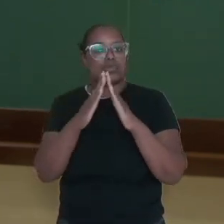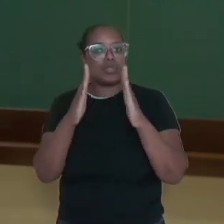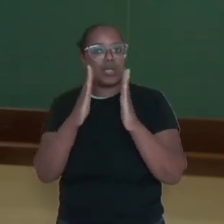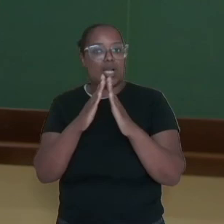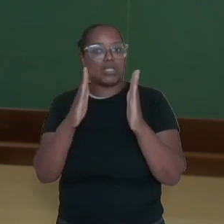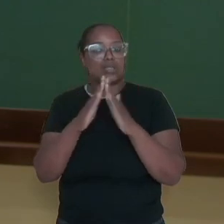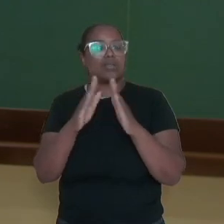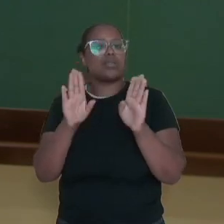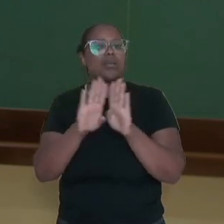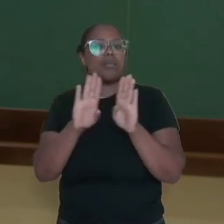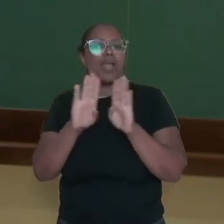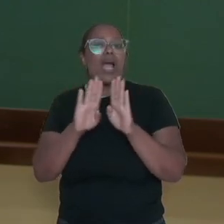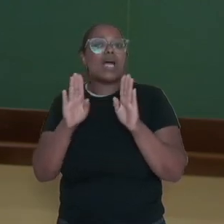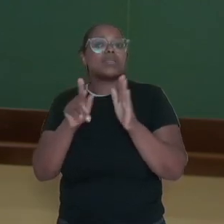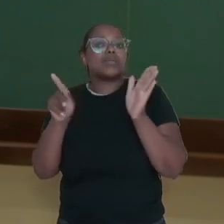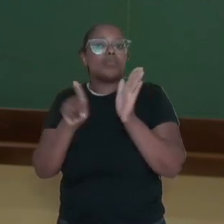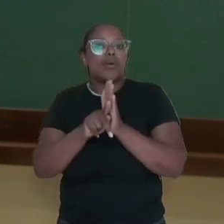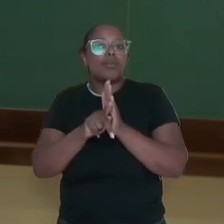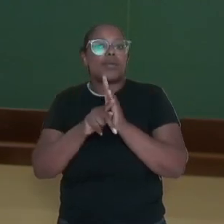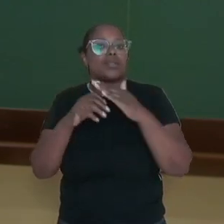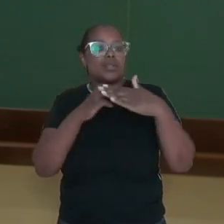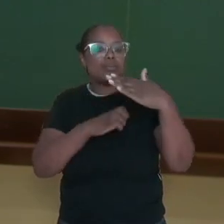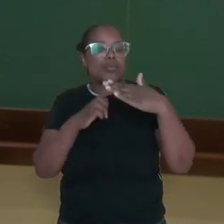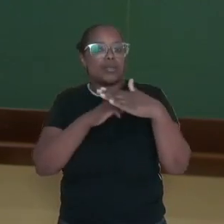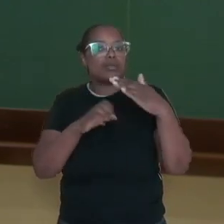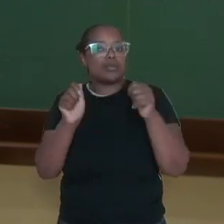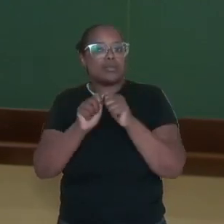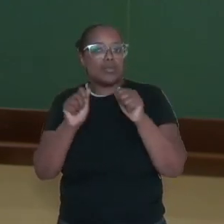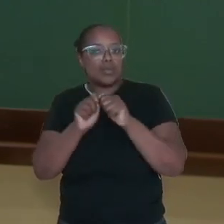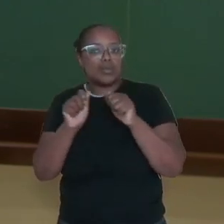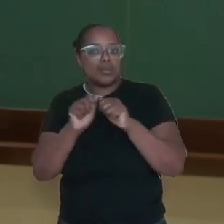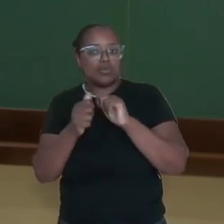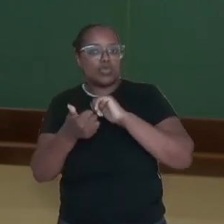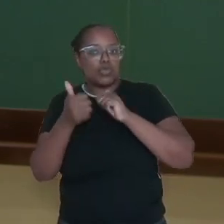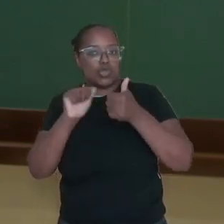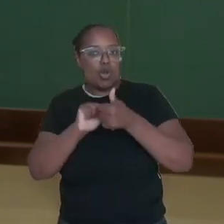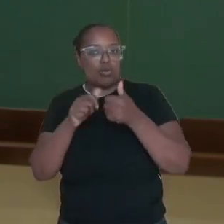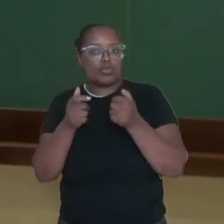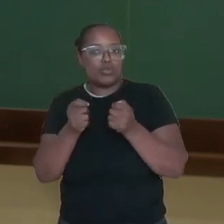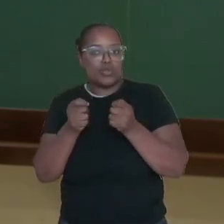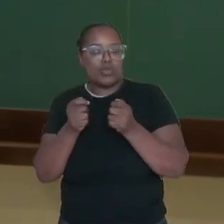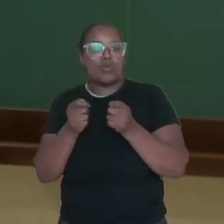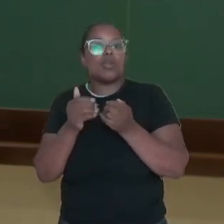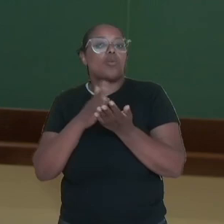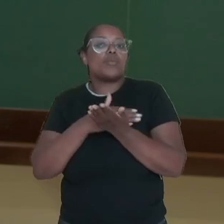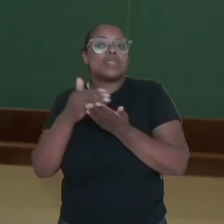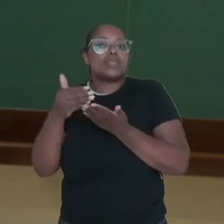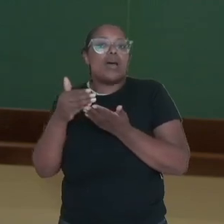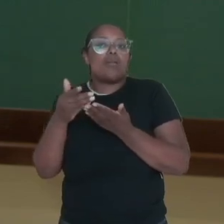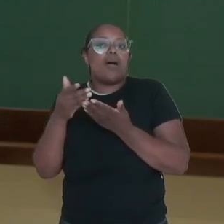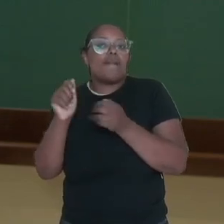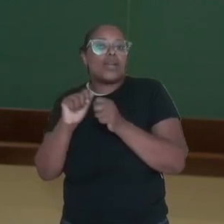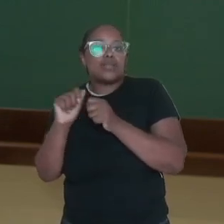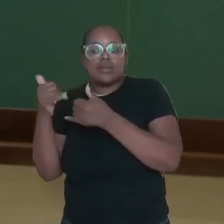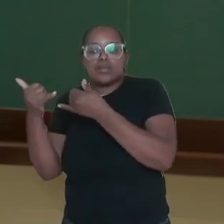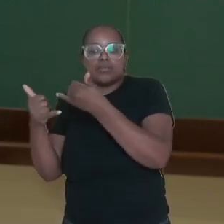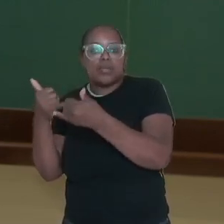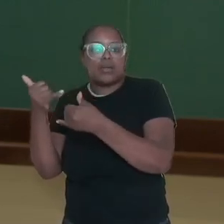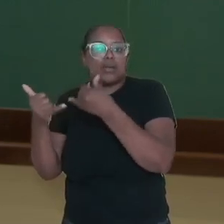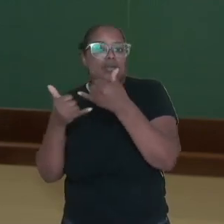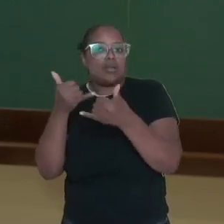as próprias empresas que fabricavam os consoles começaram a organizar os torneios, os primeiros torneios dos jogos,